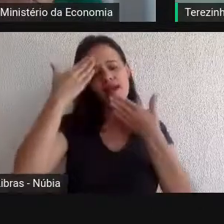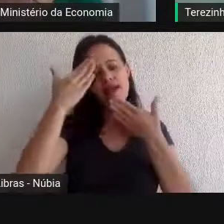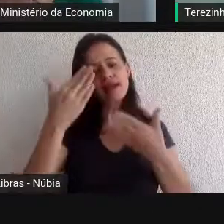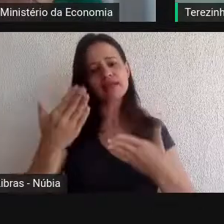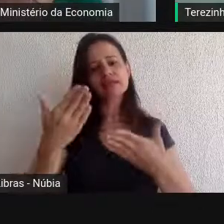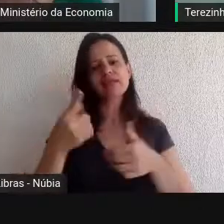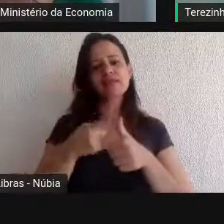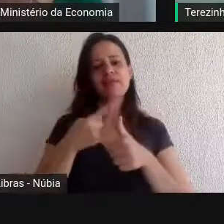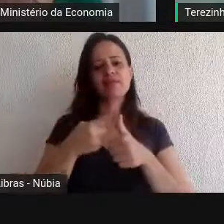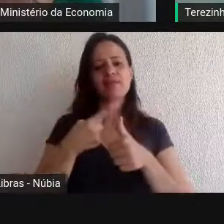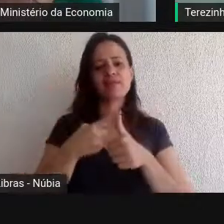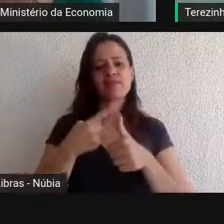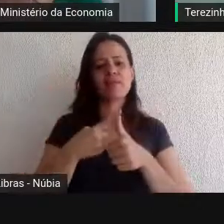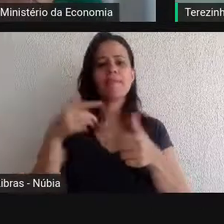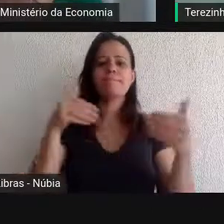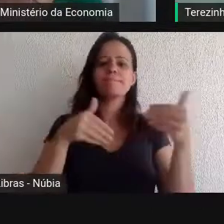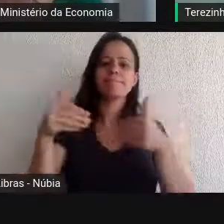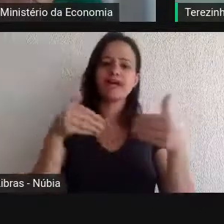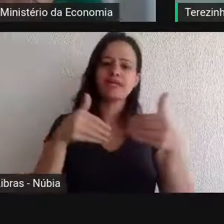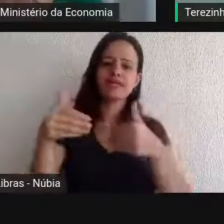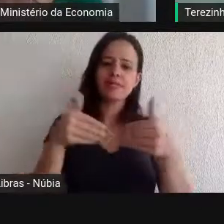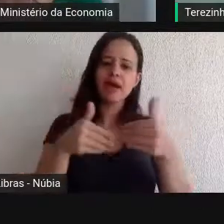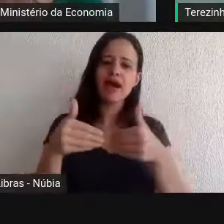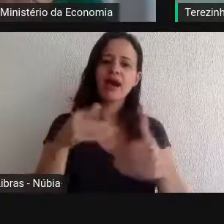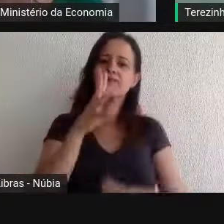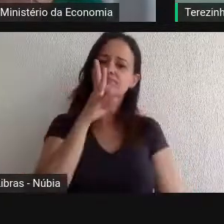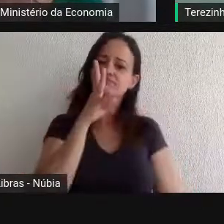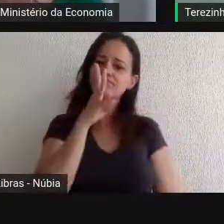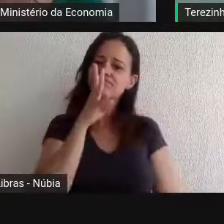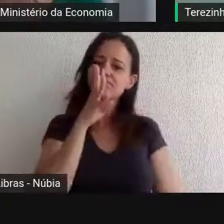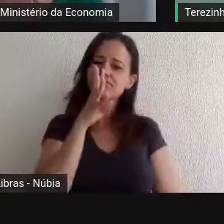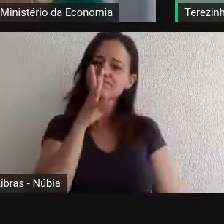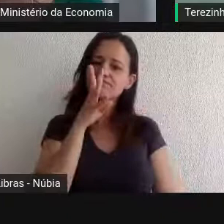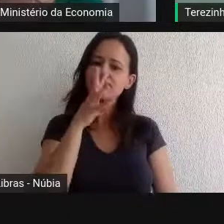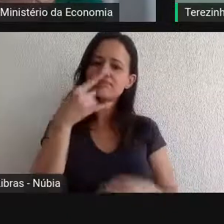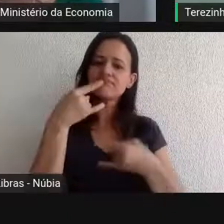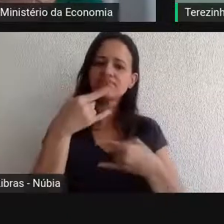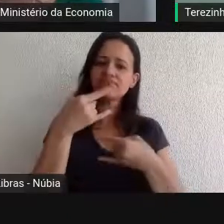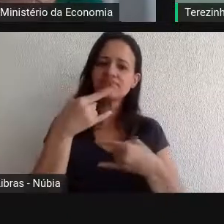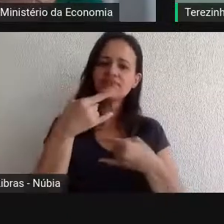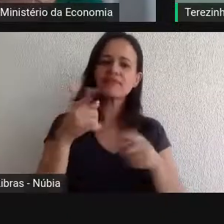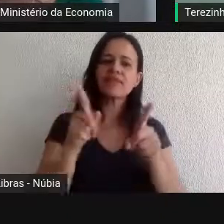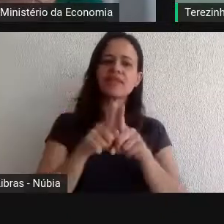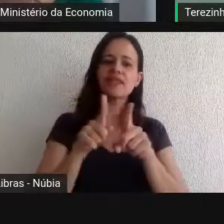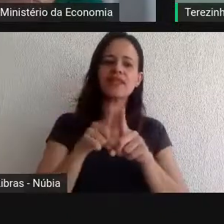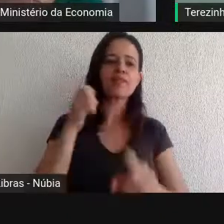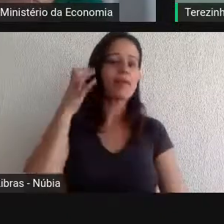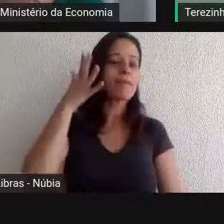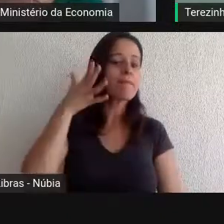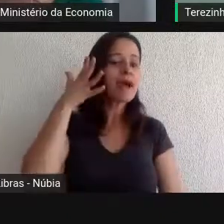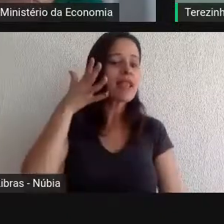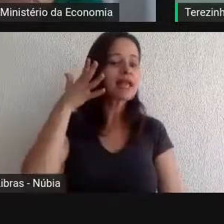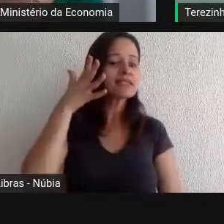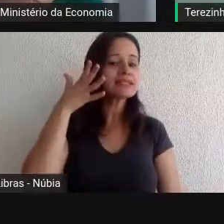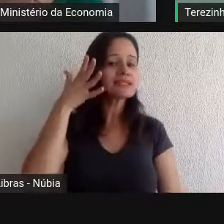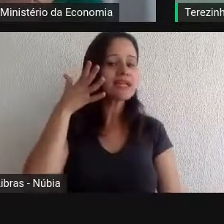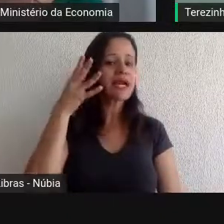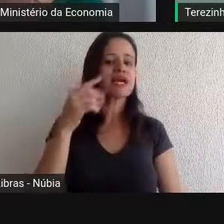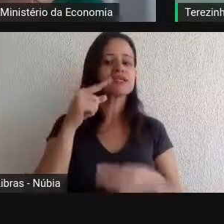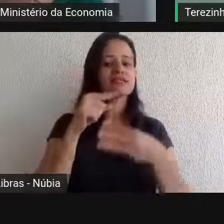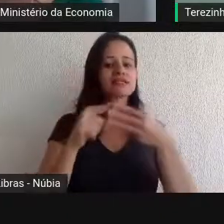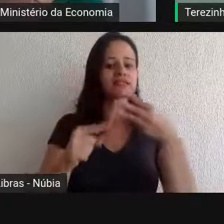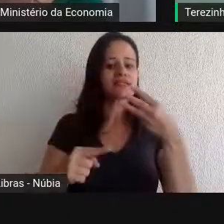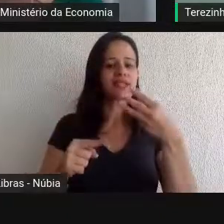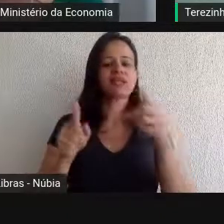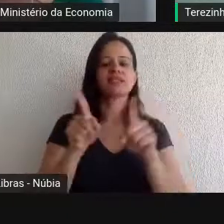aos nossos participantes por aceitarem, a Nívia, o Paulo e a Rose, muito bom, tá?